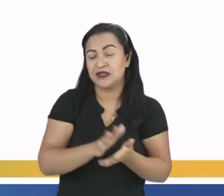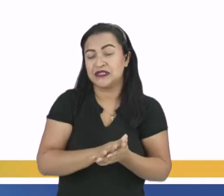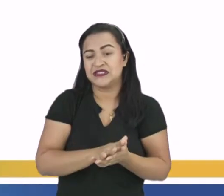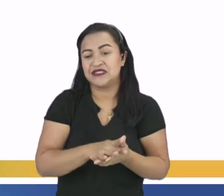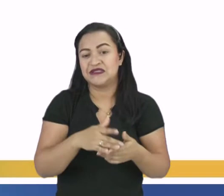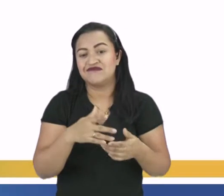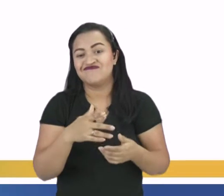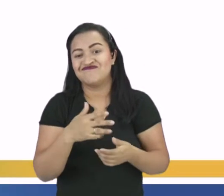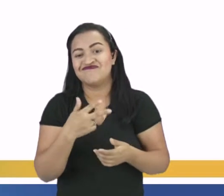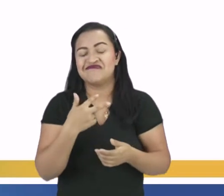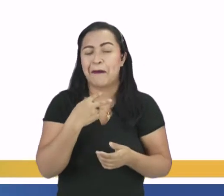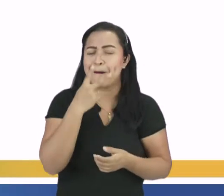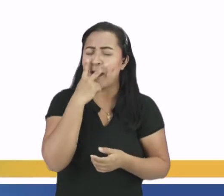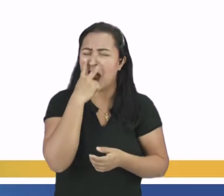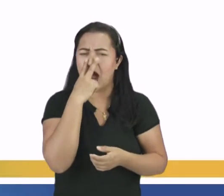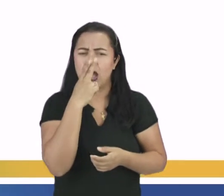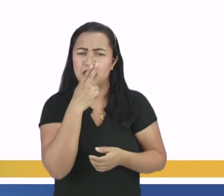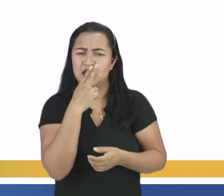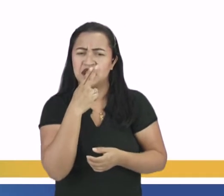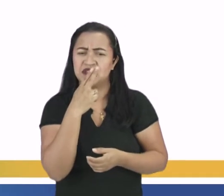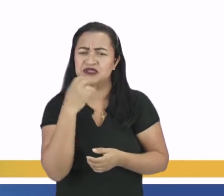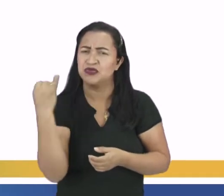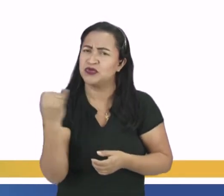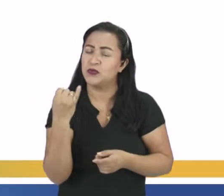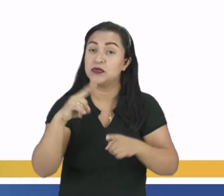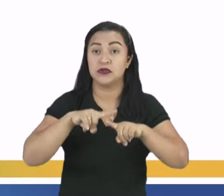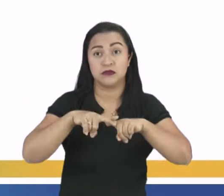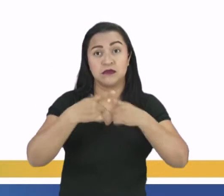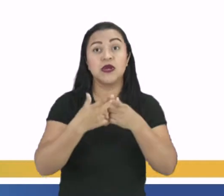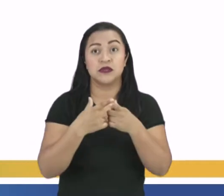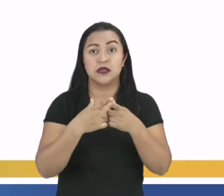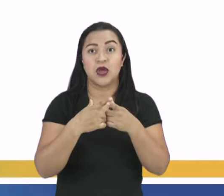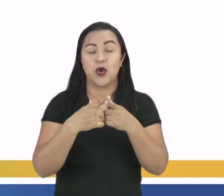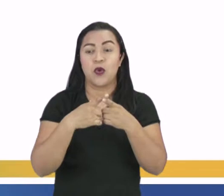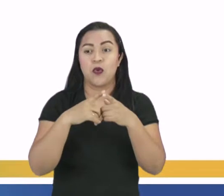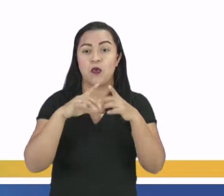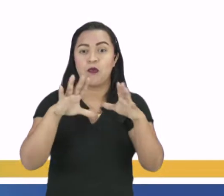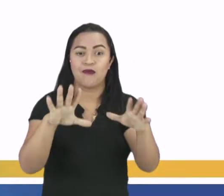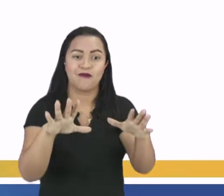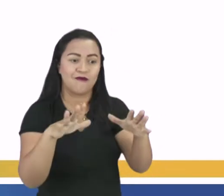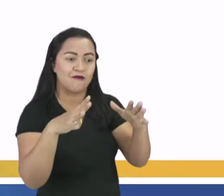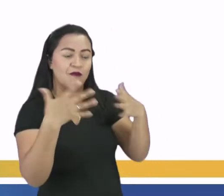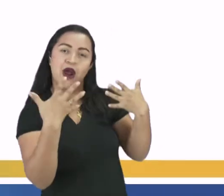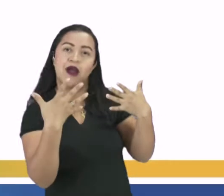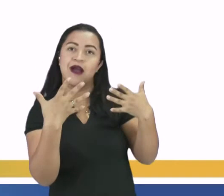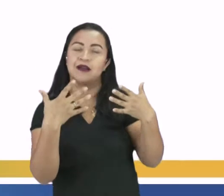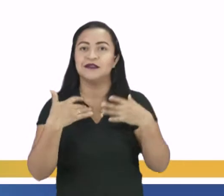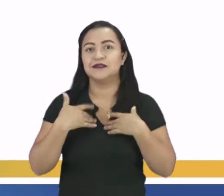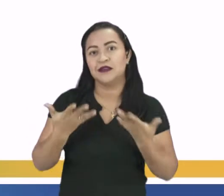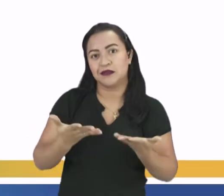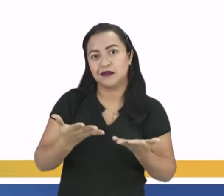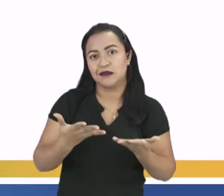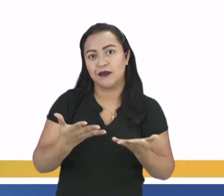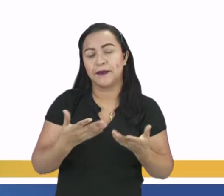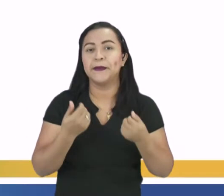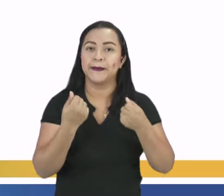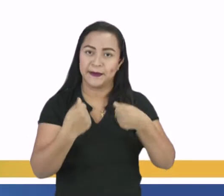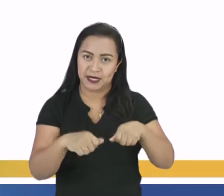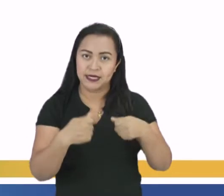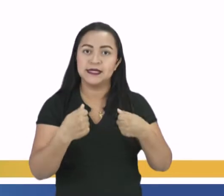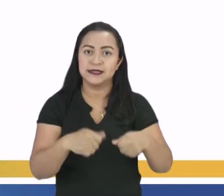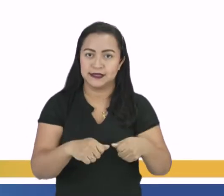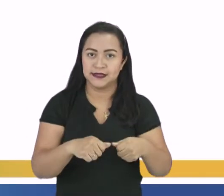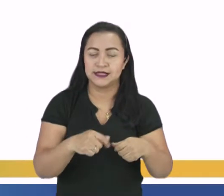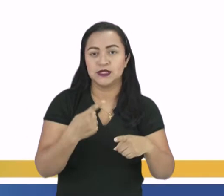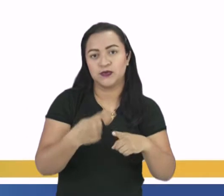ele possui um impacto significativo em como sua história em quadrinhos é interpretada. Muitas vezes ele